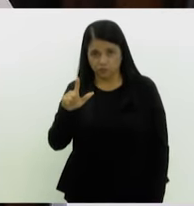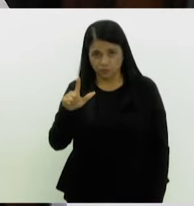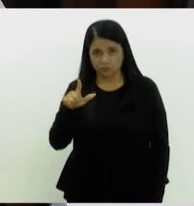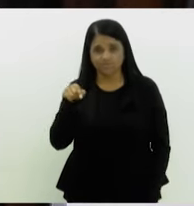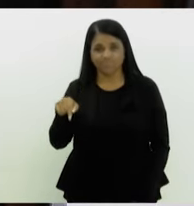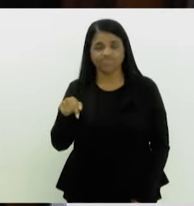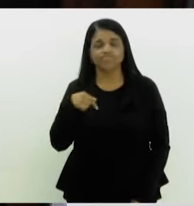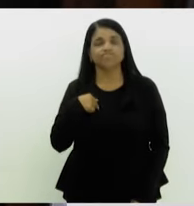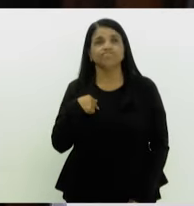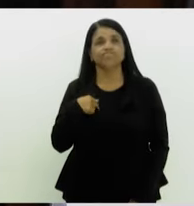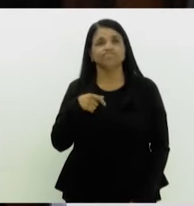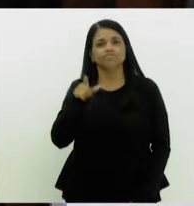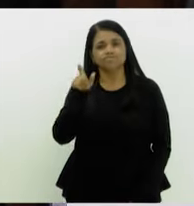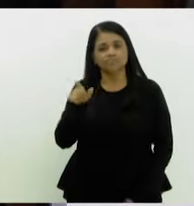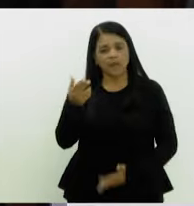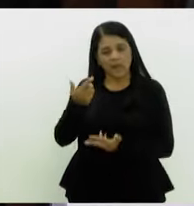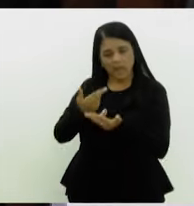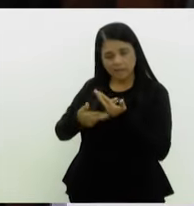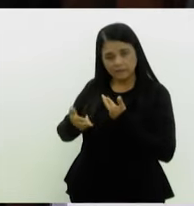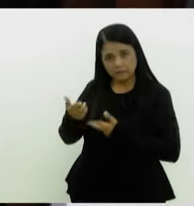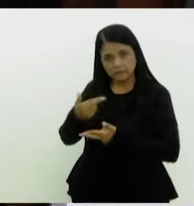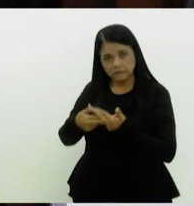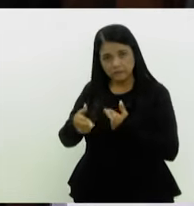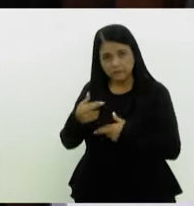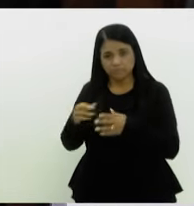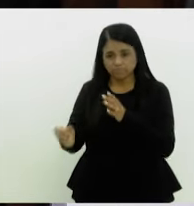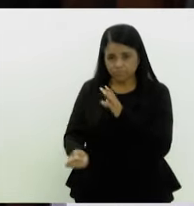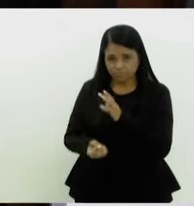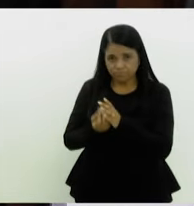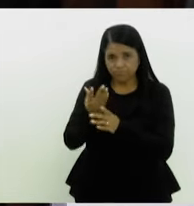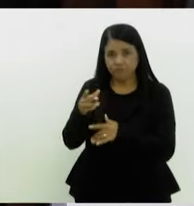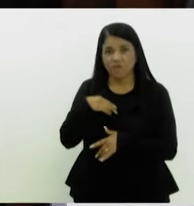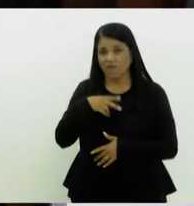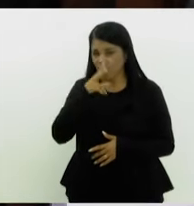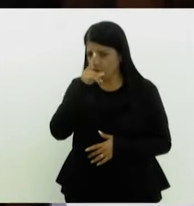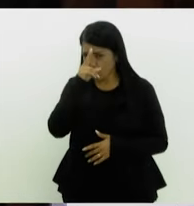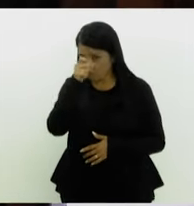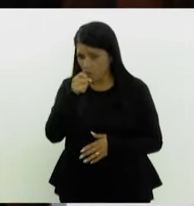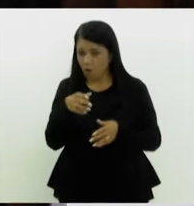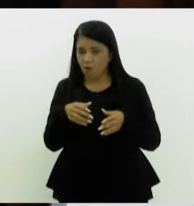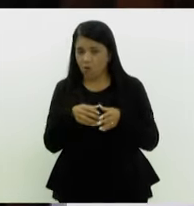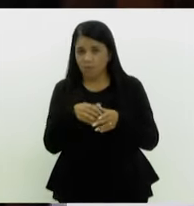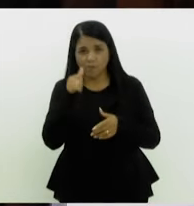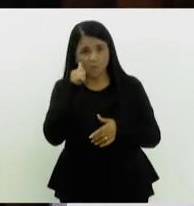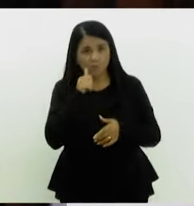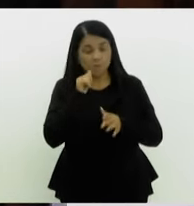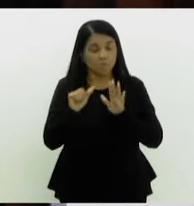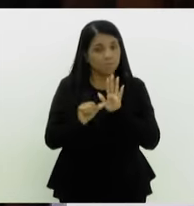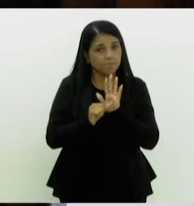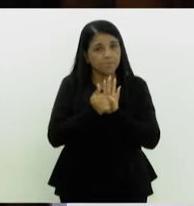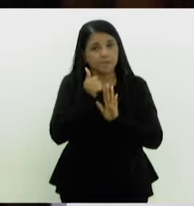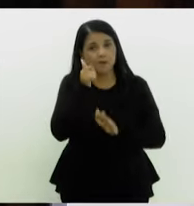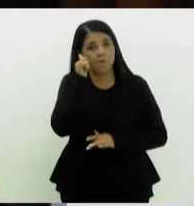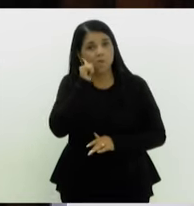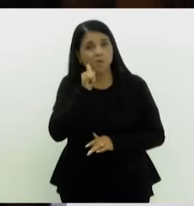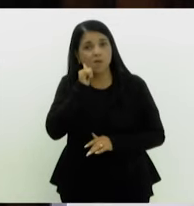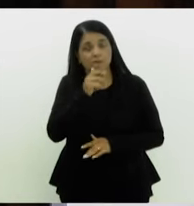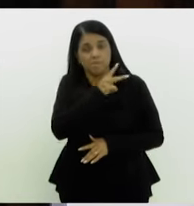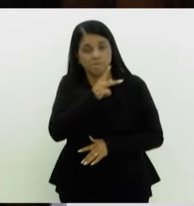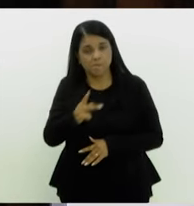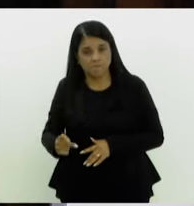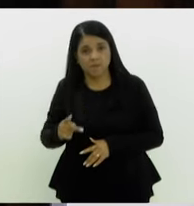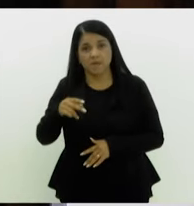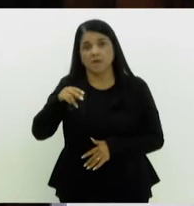ela é fruto de uma articulação Adriana muito forte de todas nós mulheres para ser a primeira mulher a presidir a